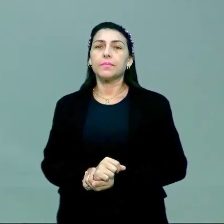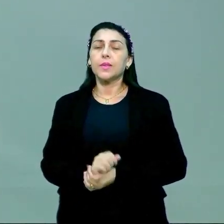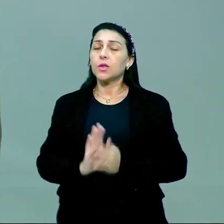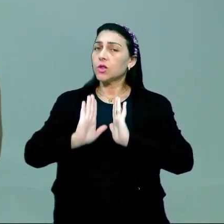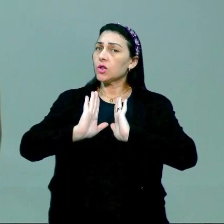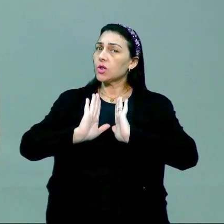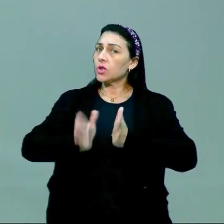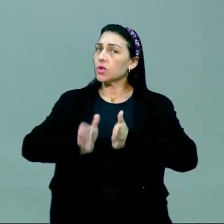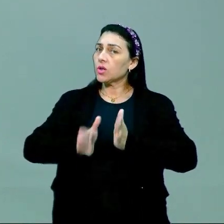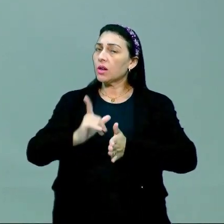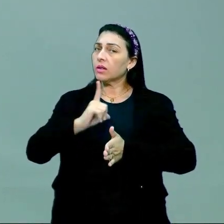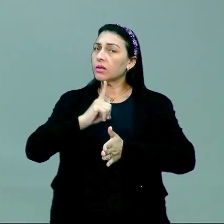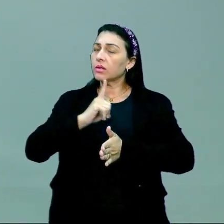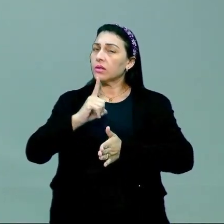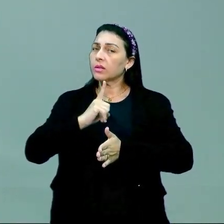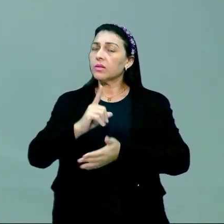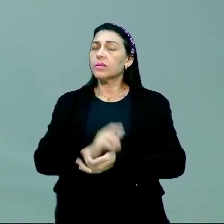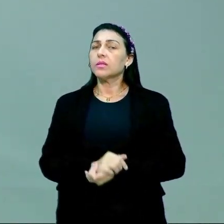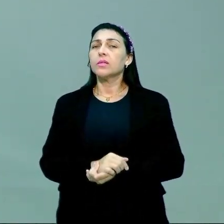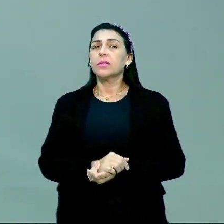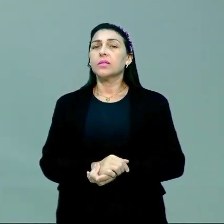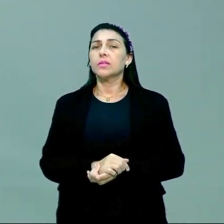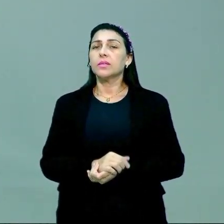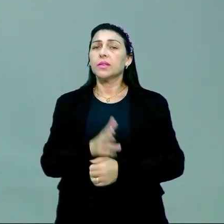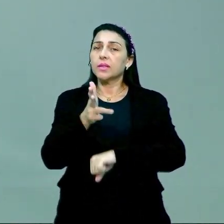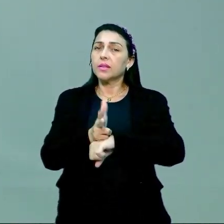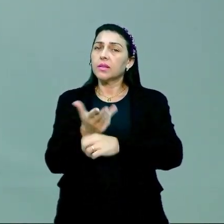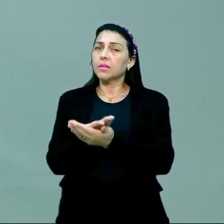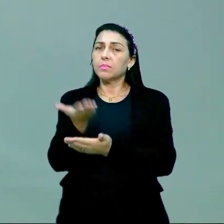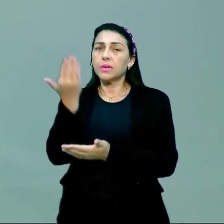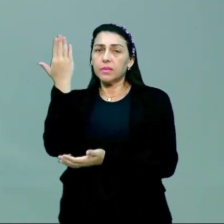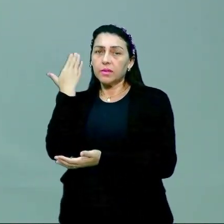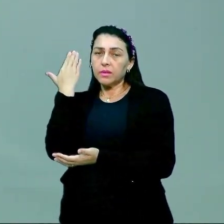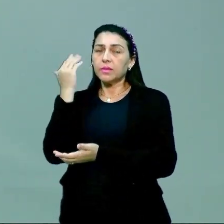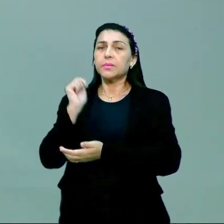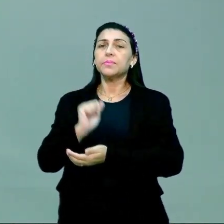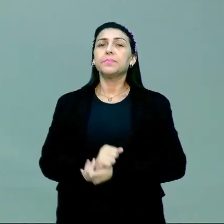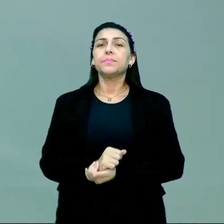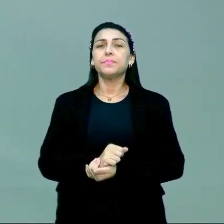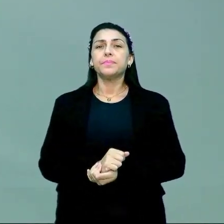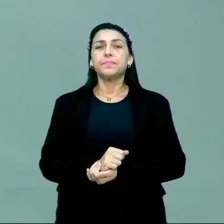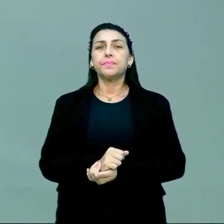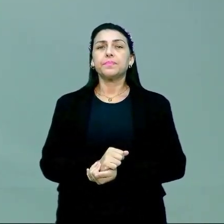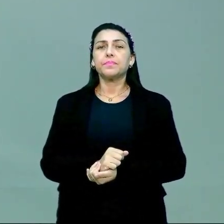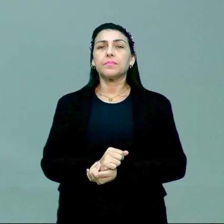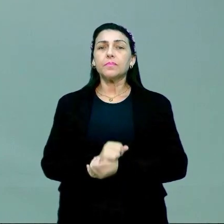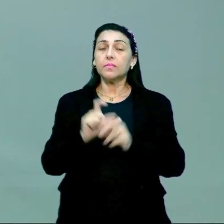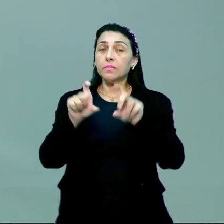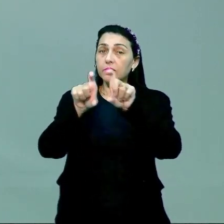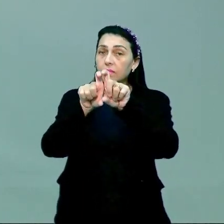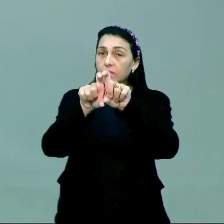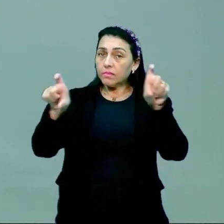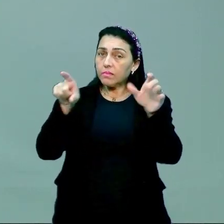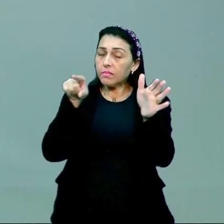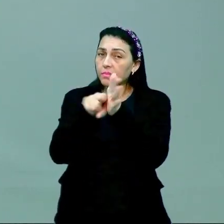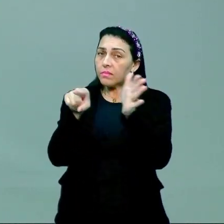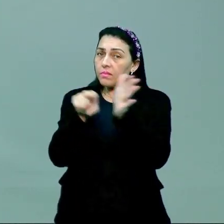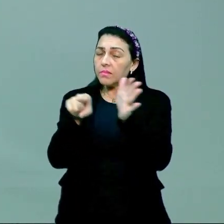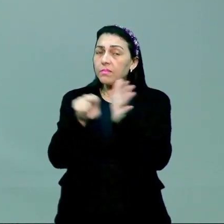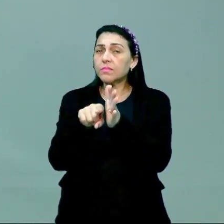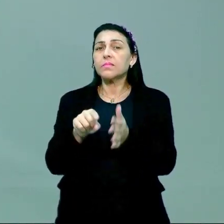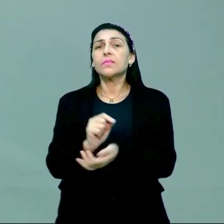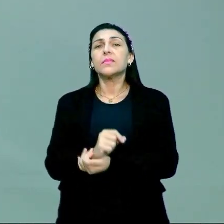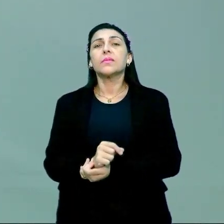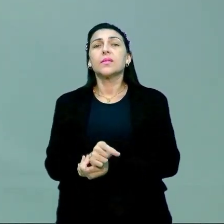já foi tratado em videoaulas anteriores. O enunciado da questão, lá na